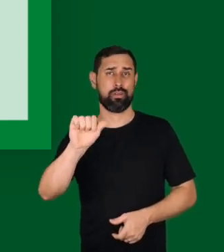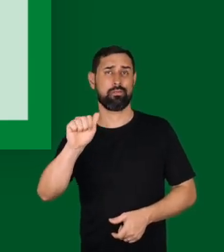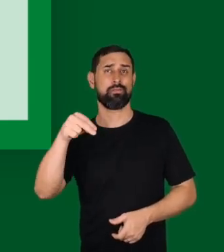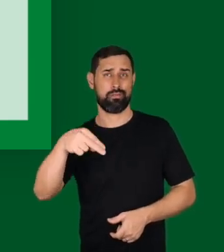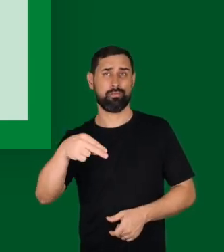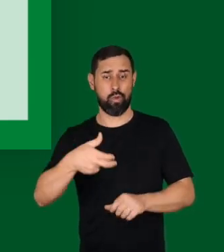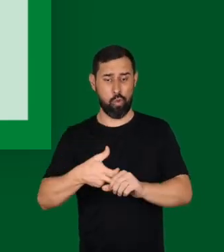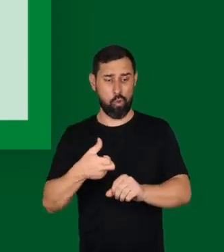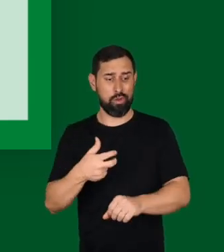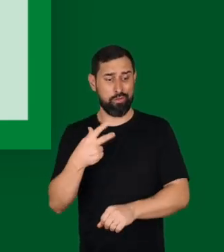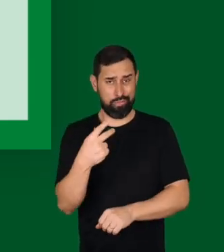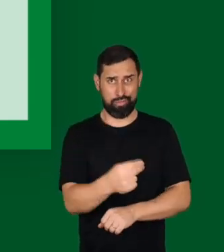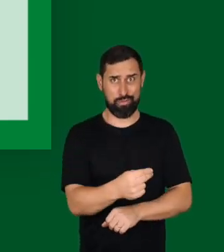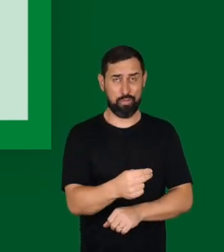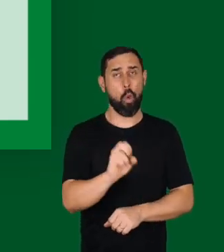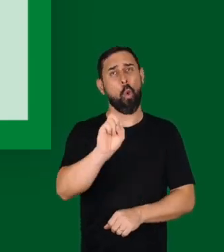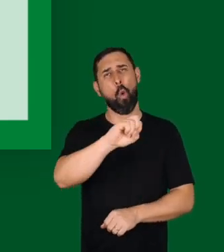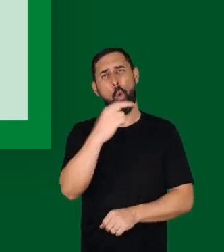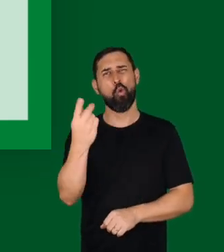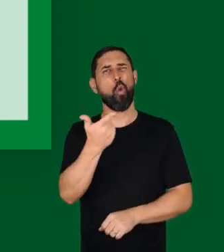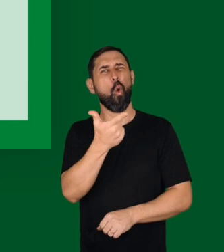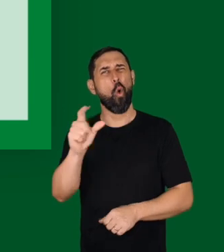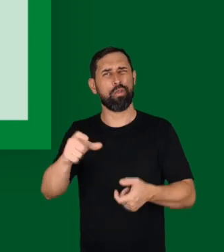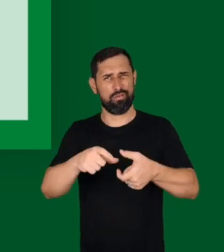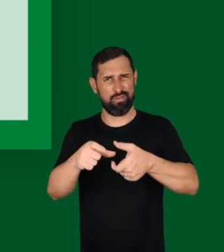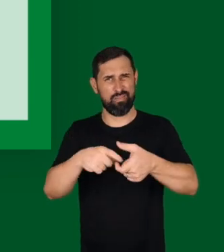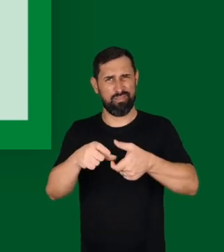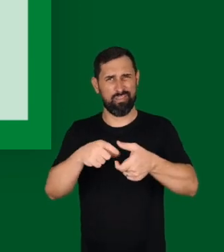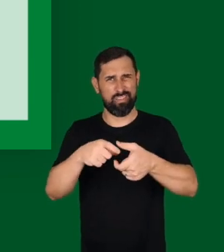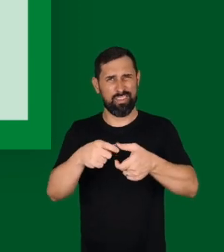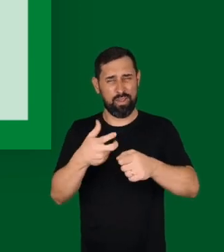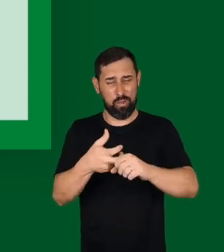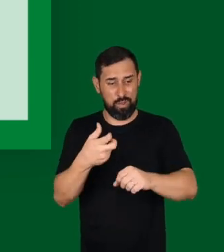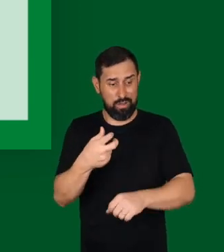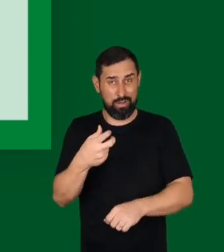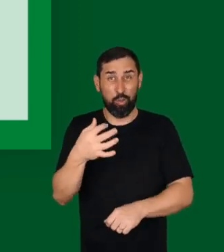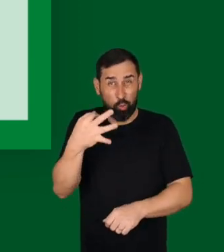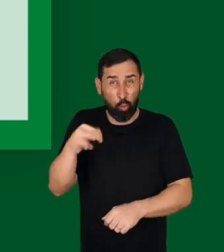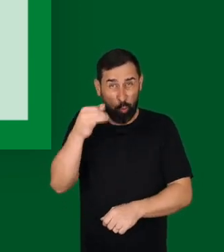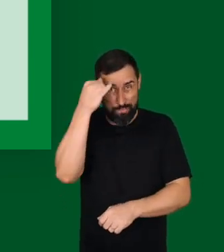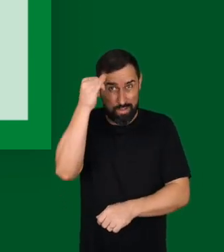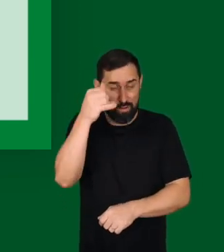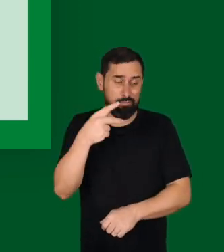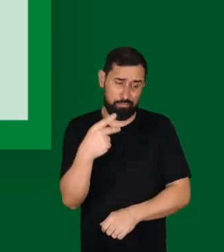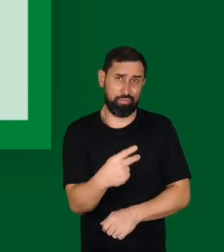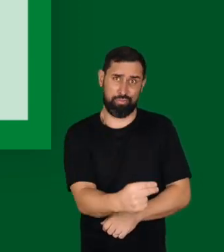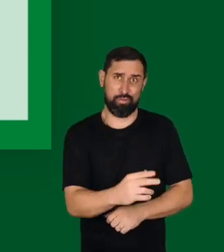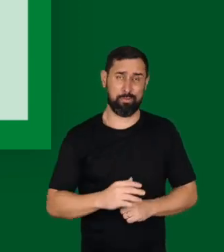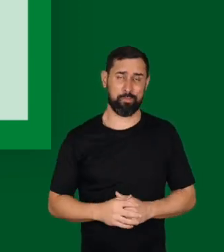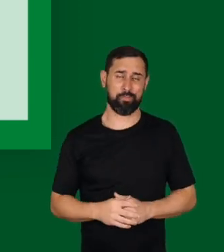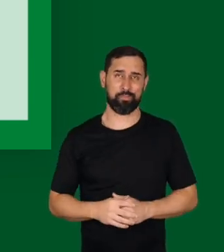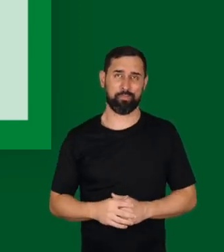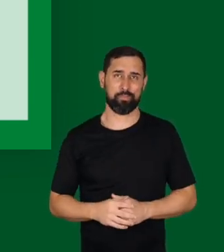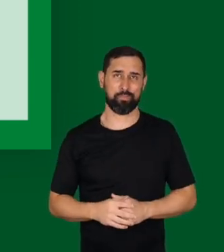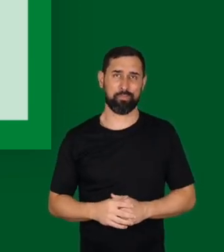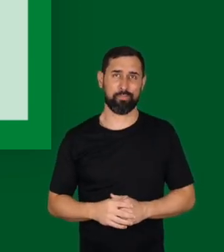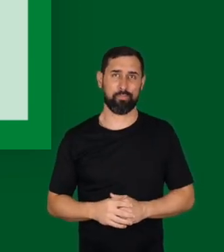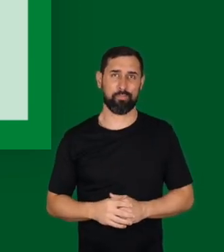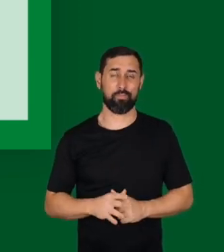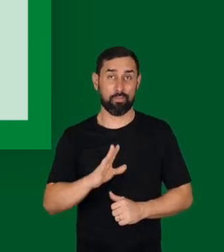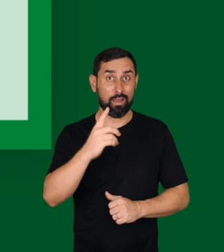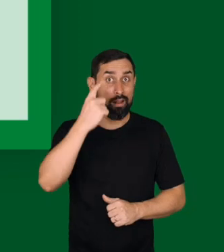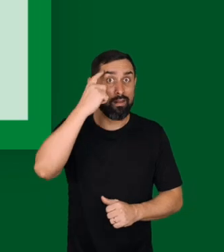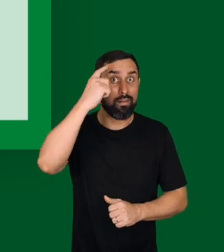o midazolam para fazer uma sedação nesse paciente. Tem pessoas que também usam analgésico concomitante. Mas o